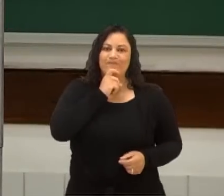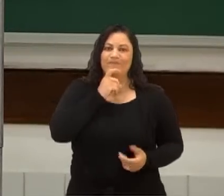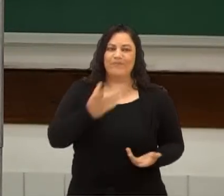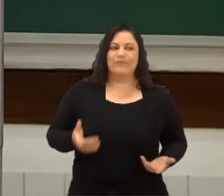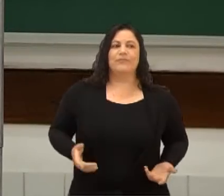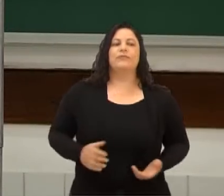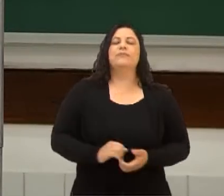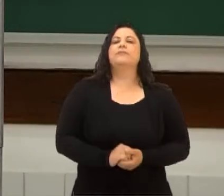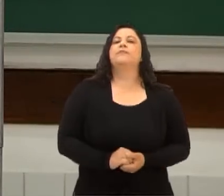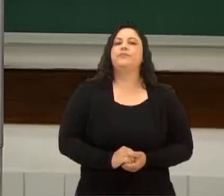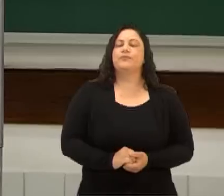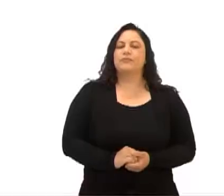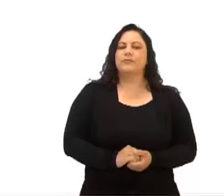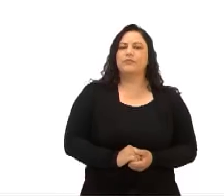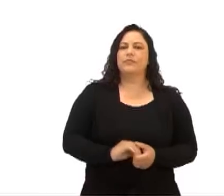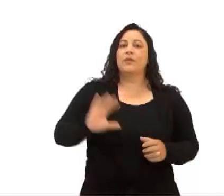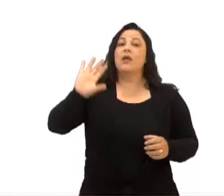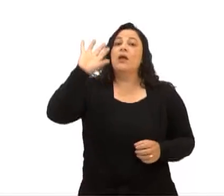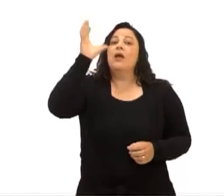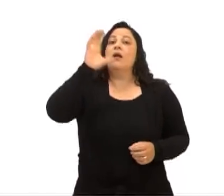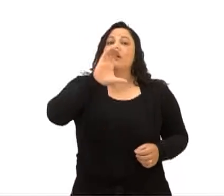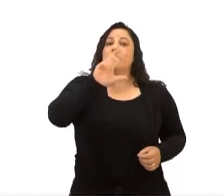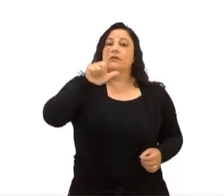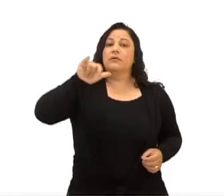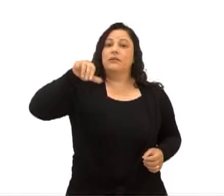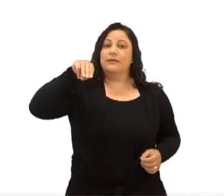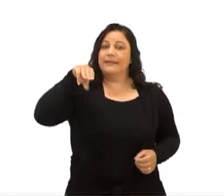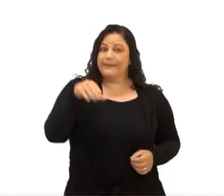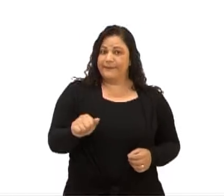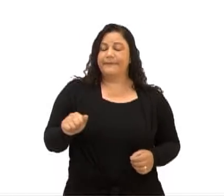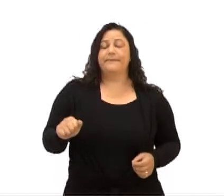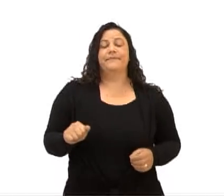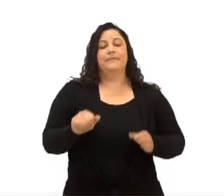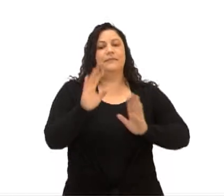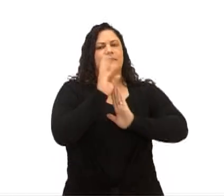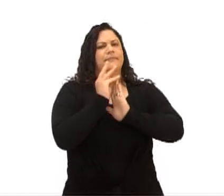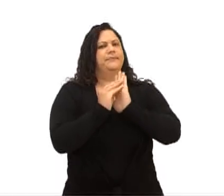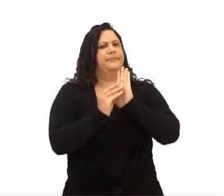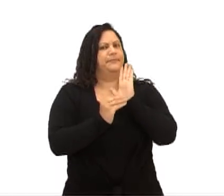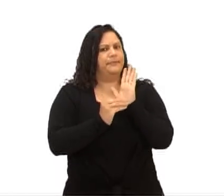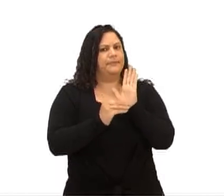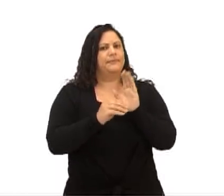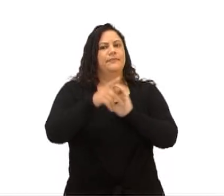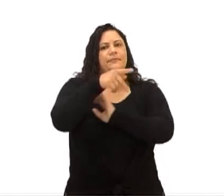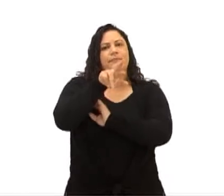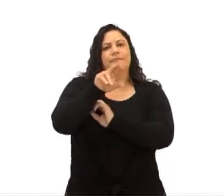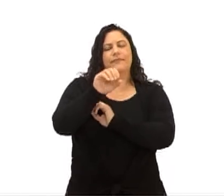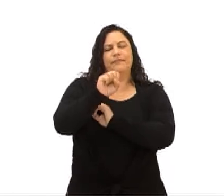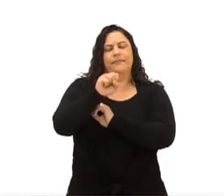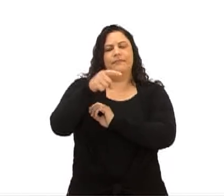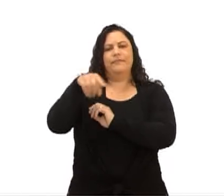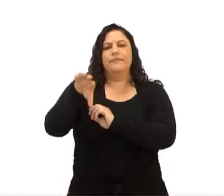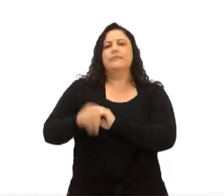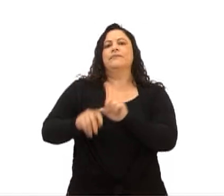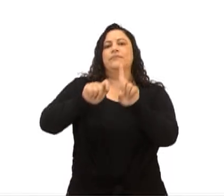os climas, eles têm elementos que definem esses climas, que seriam a pressão, a